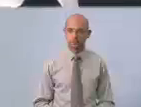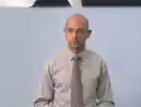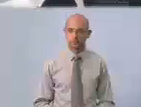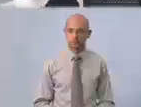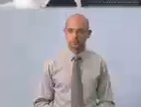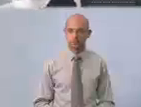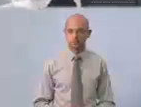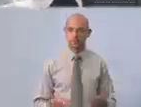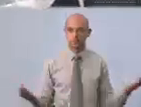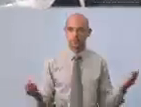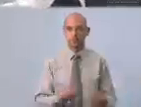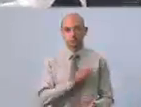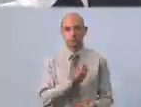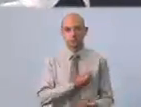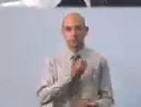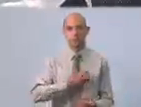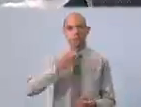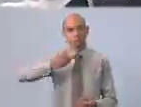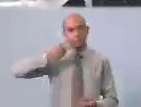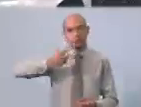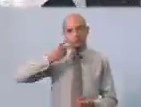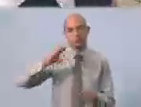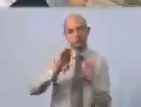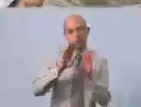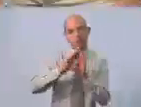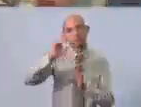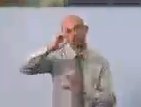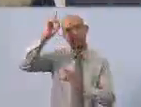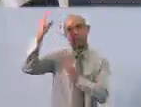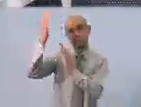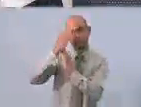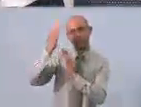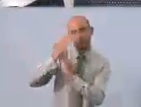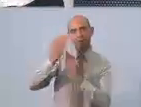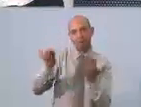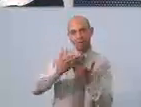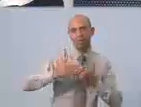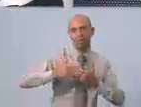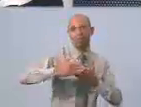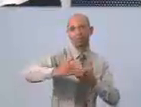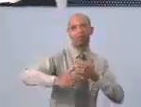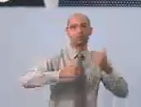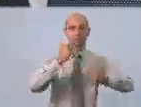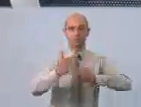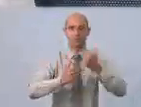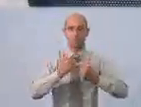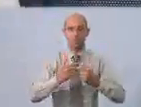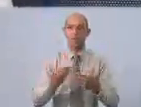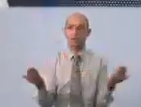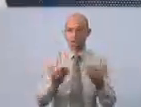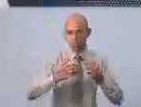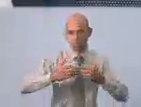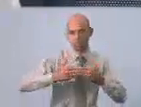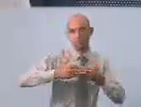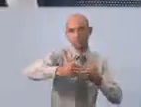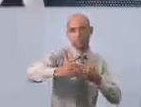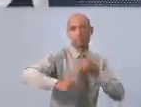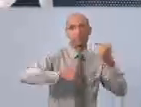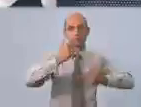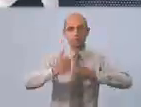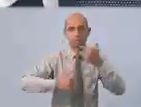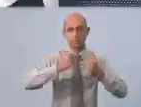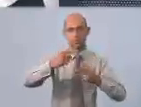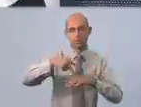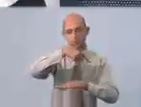A número legal, sob a proteção de Deus, dou por iniciada a presente sessão. Passemos ao pequeno